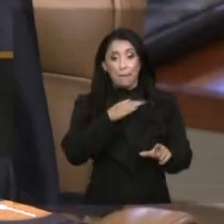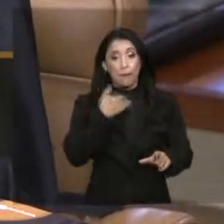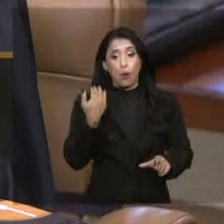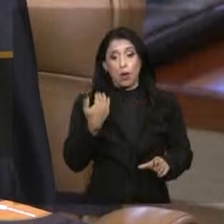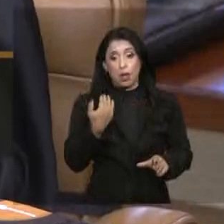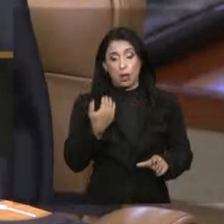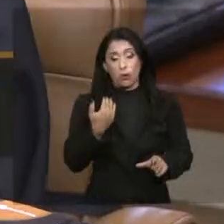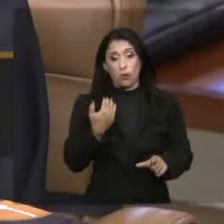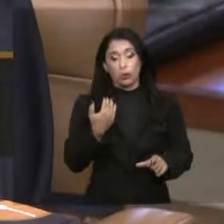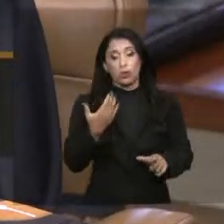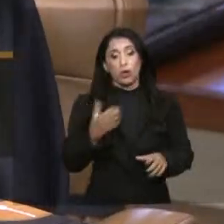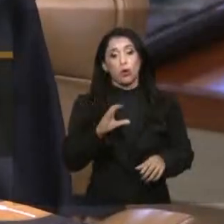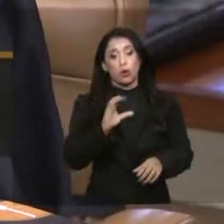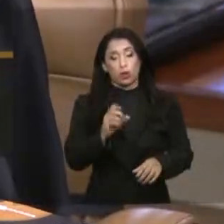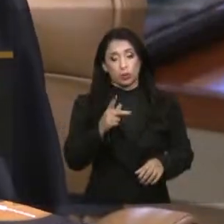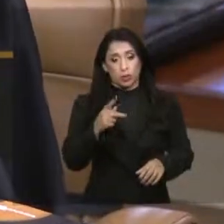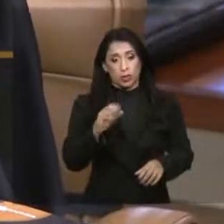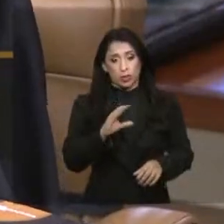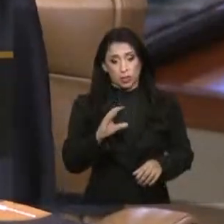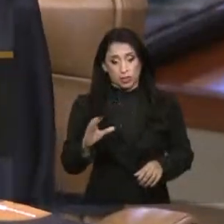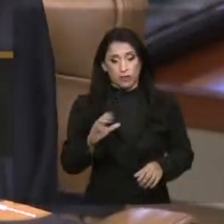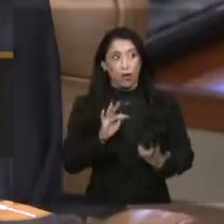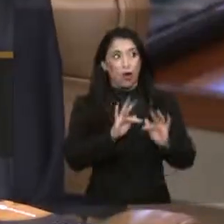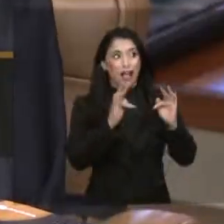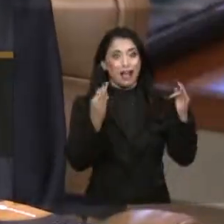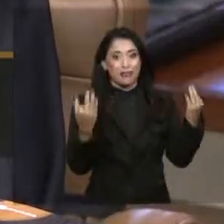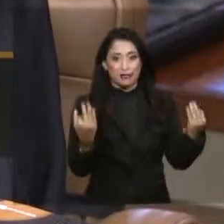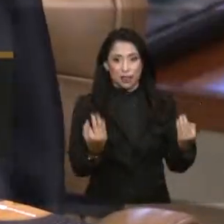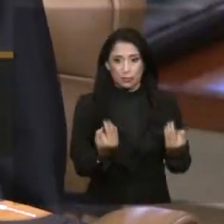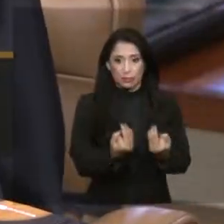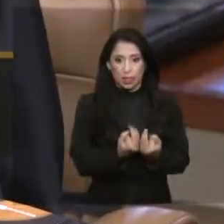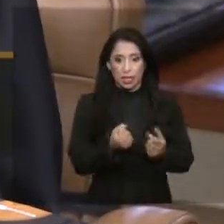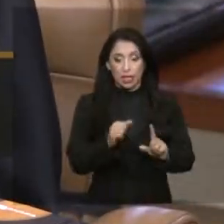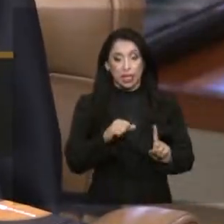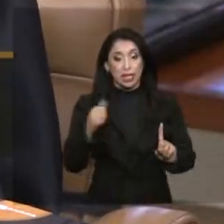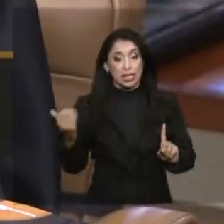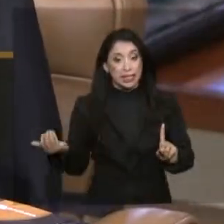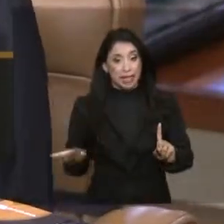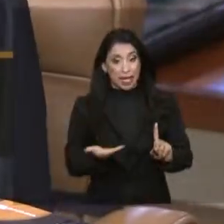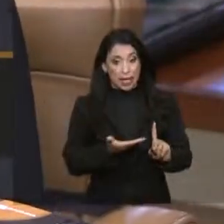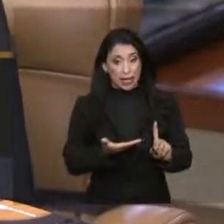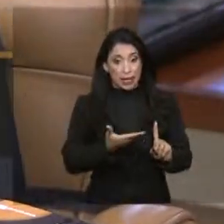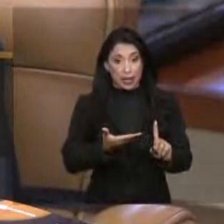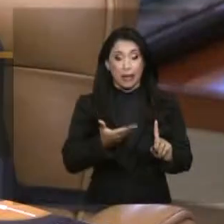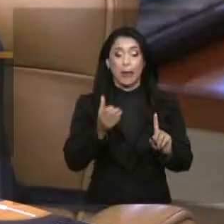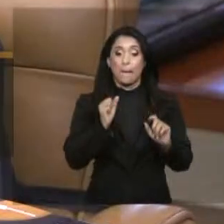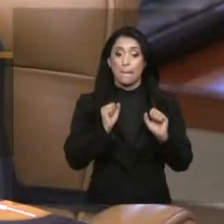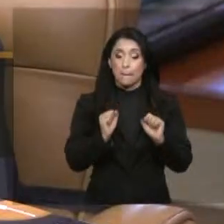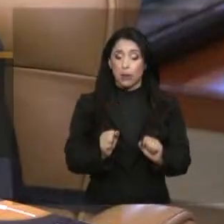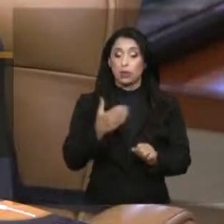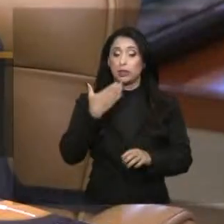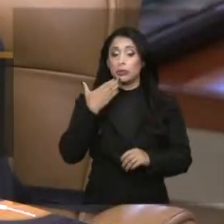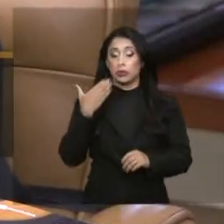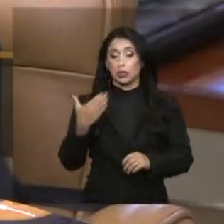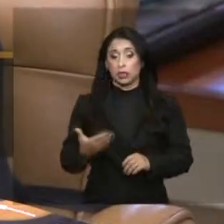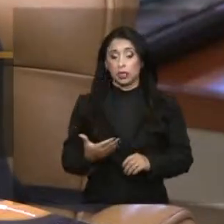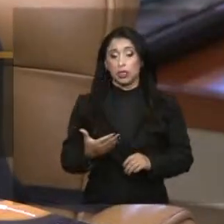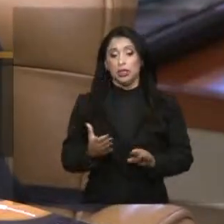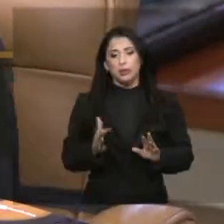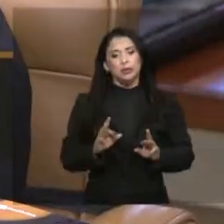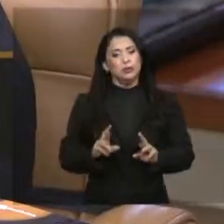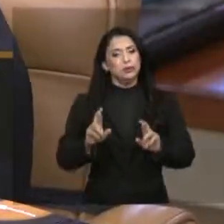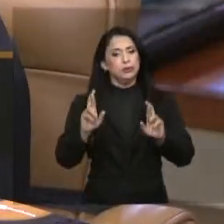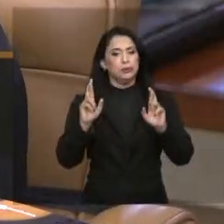Então, diz o Código Civil, os parentes em linha reta podem requerer isso. Então, há